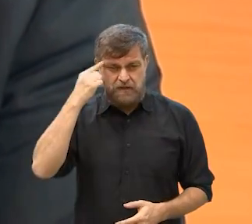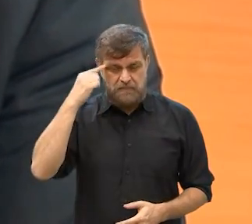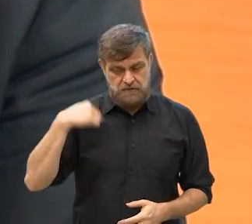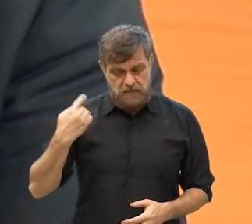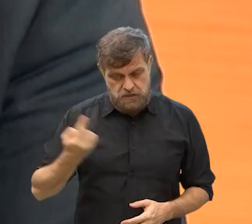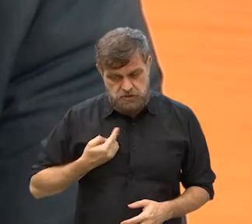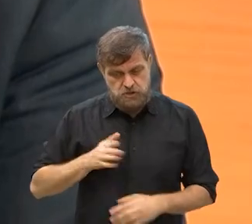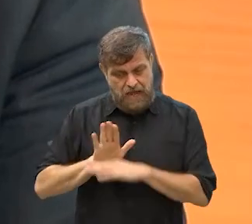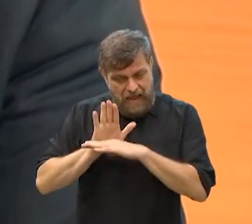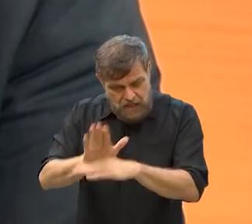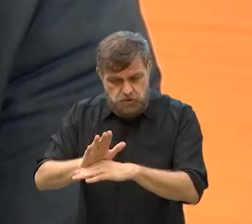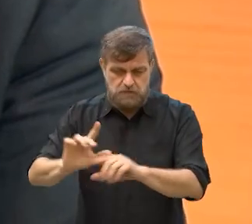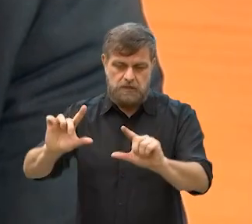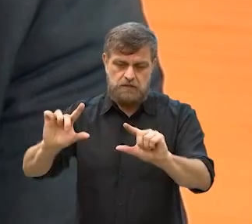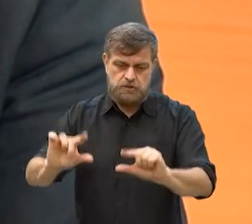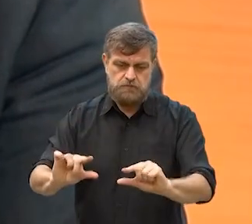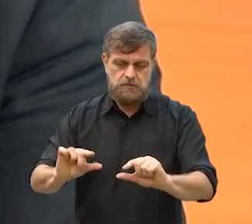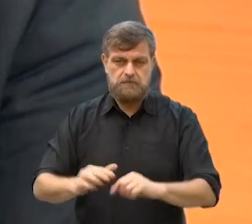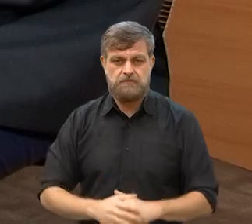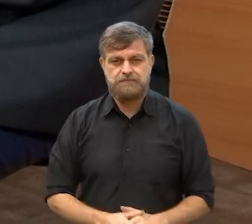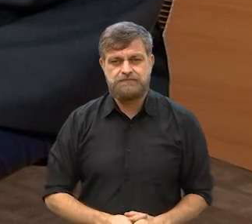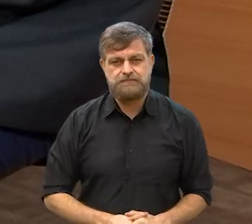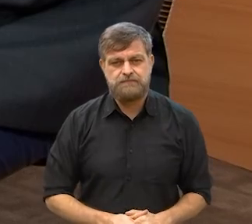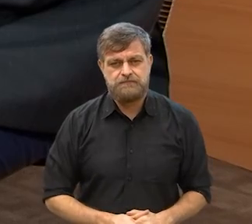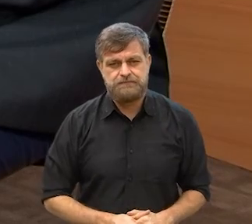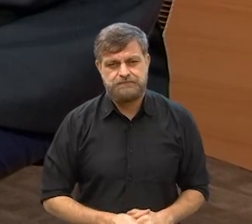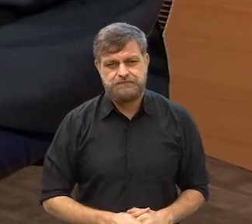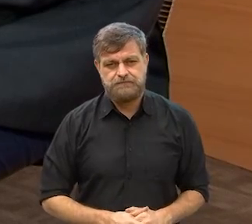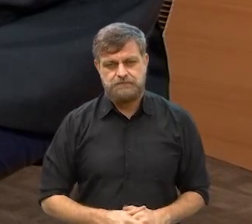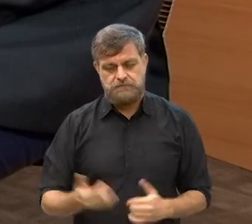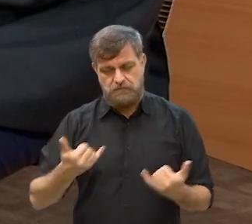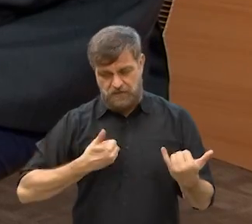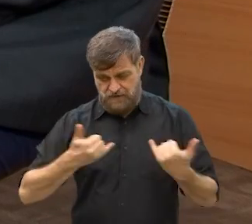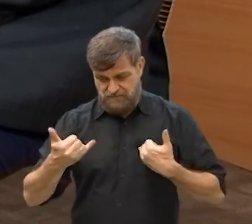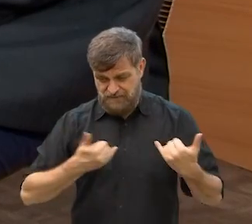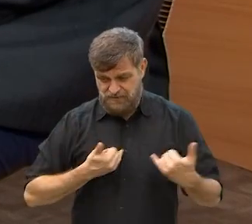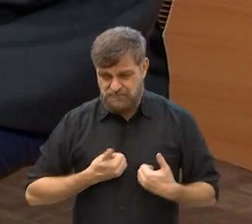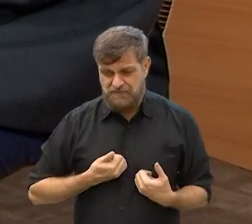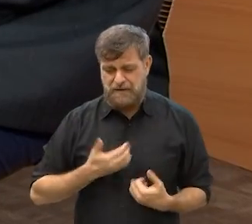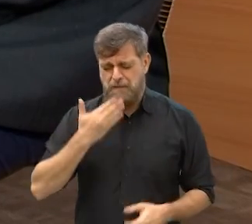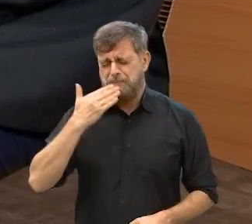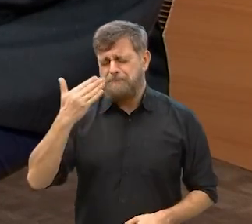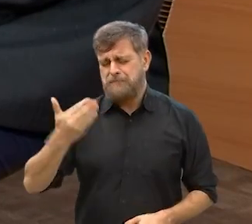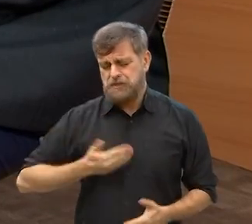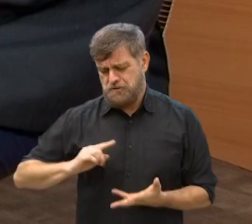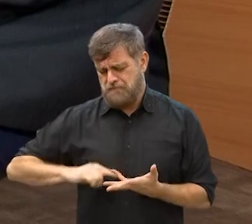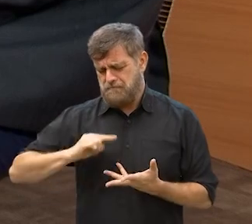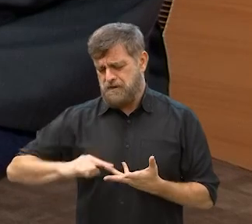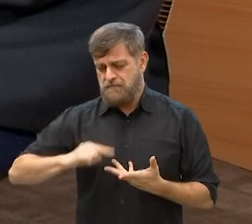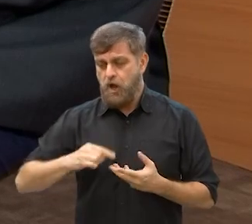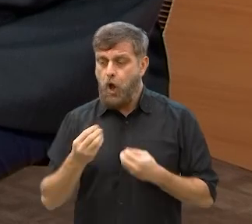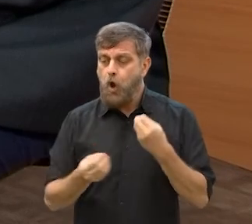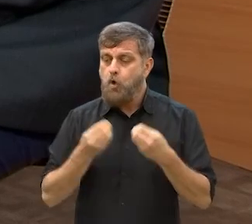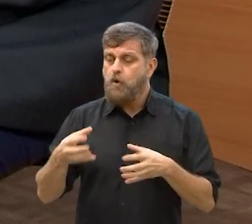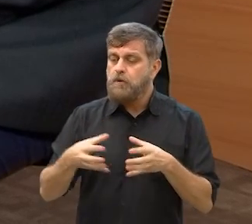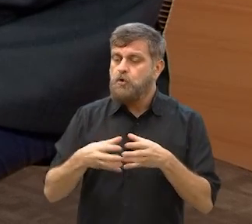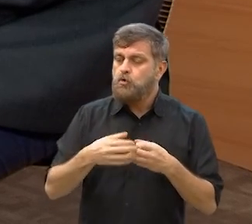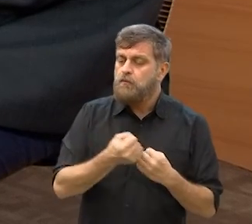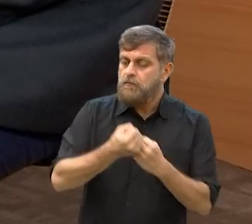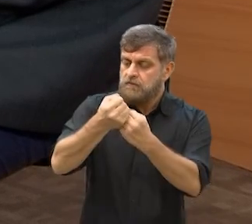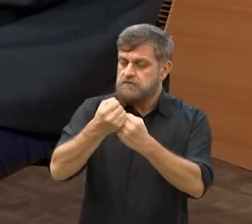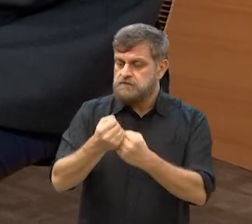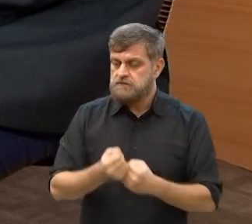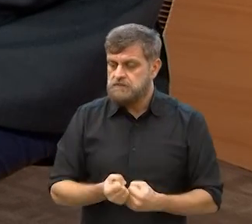já seria algo inalcançável, né? O senhor disse aí que a demanda é grande. Como que o senhor, a sua equipe, fazem